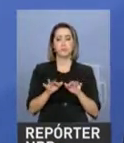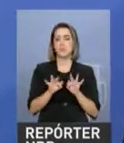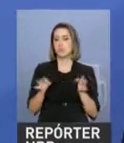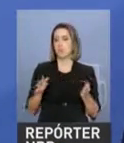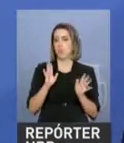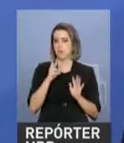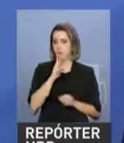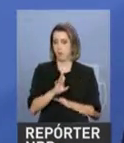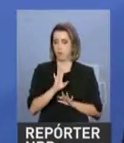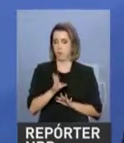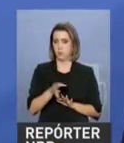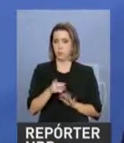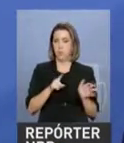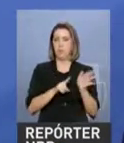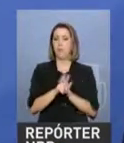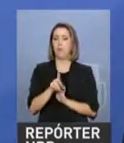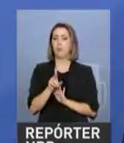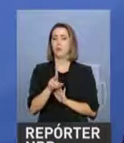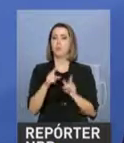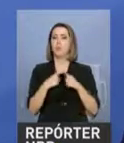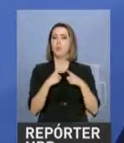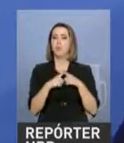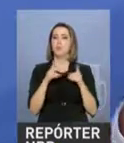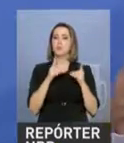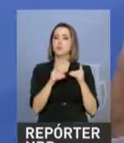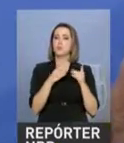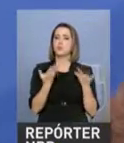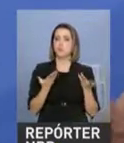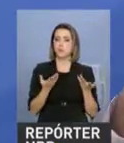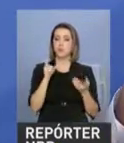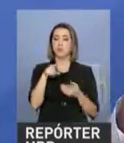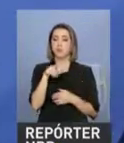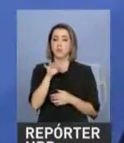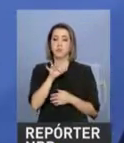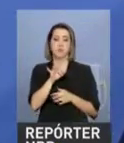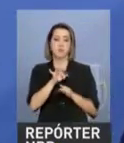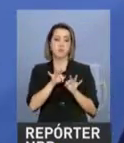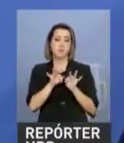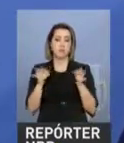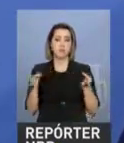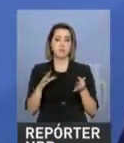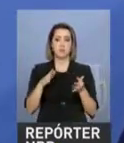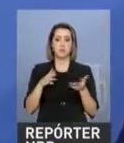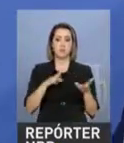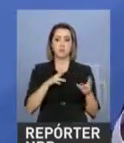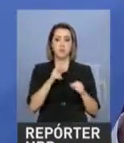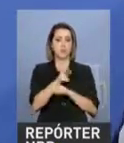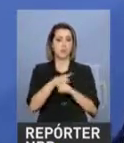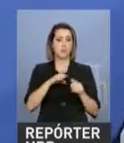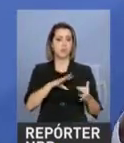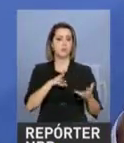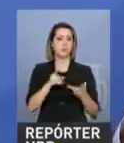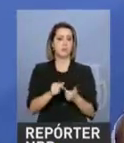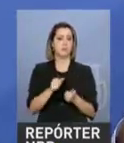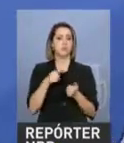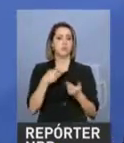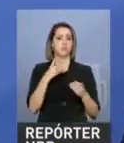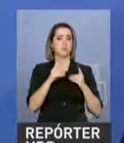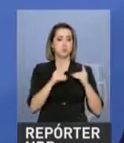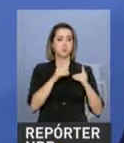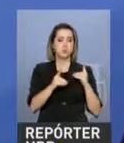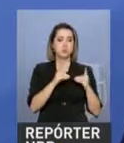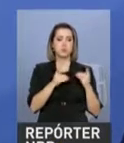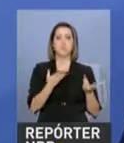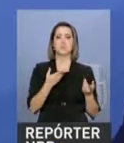simples. Em qualquer país do mundo, uma reforma tão abrangente, ela tem um espaço